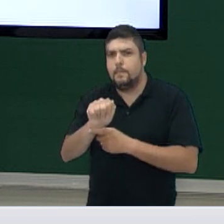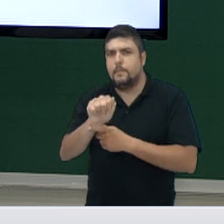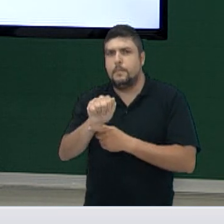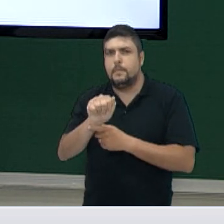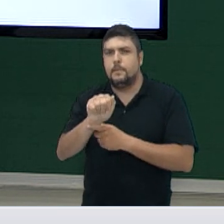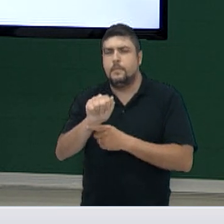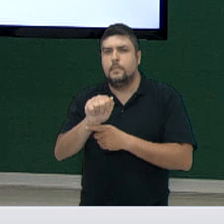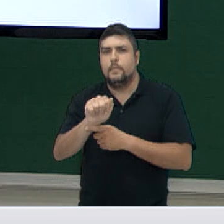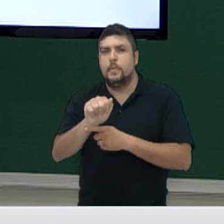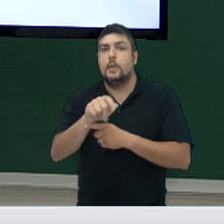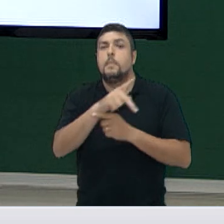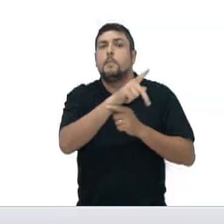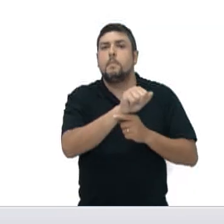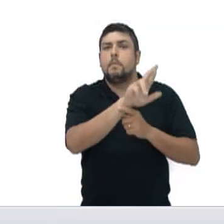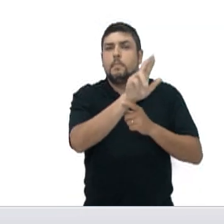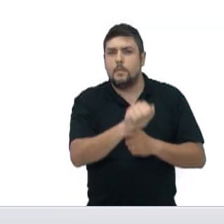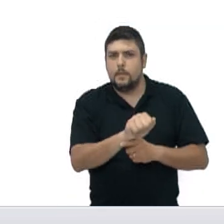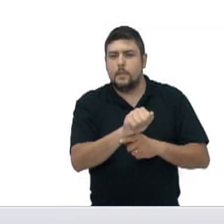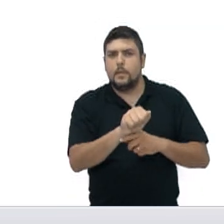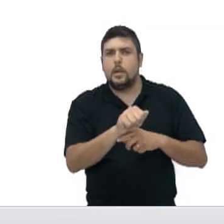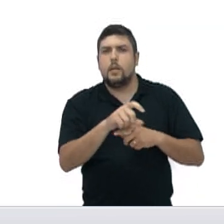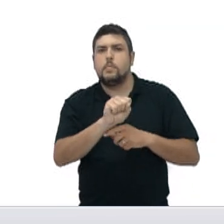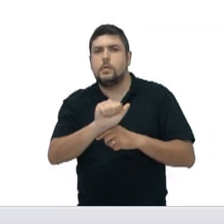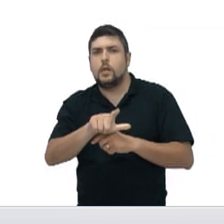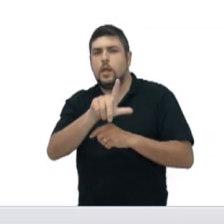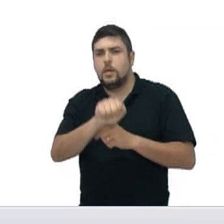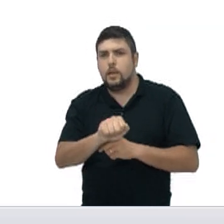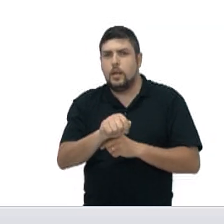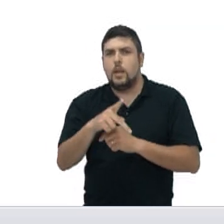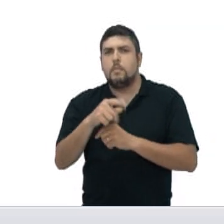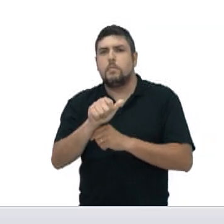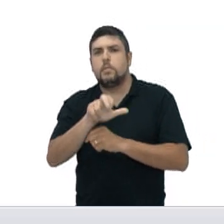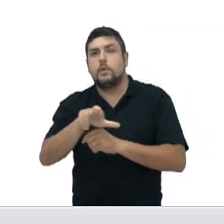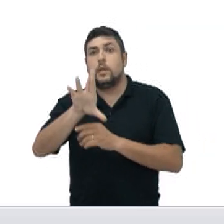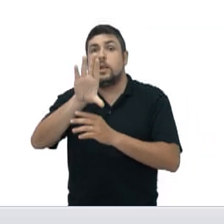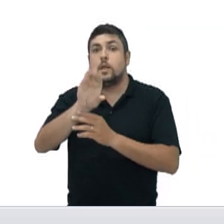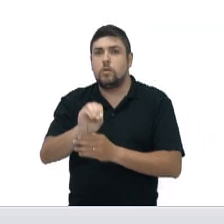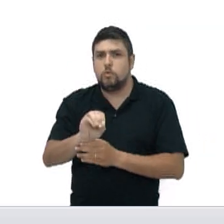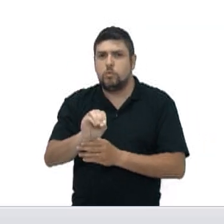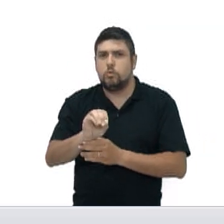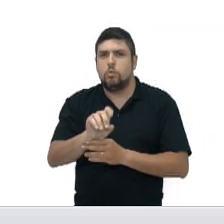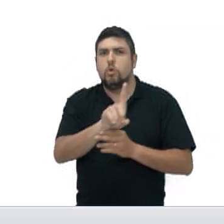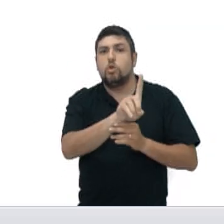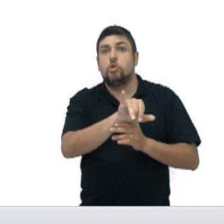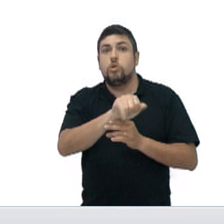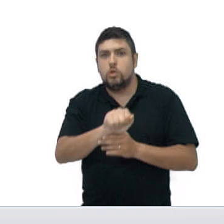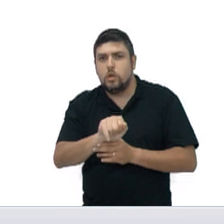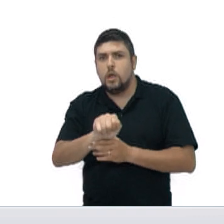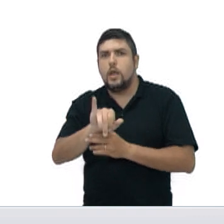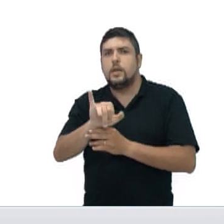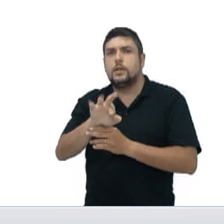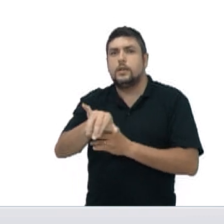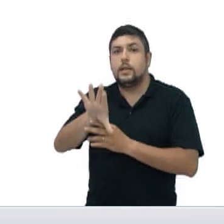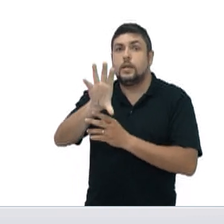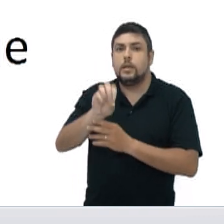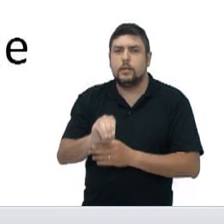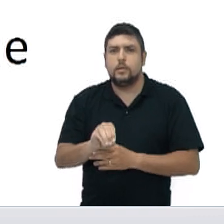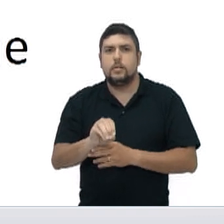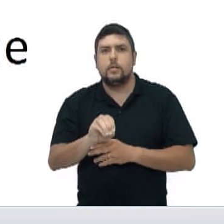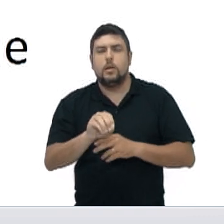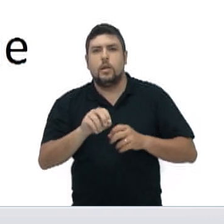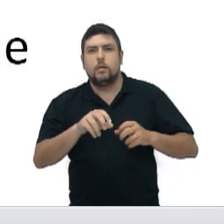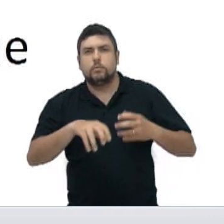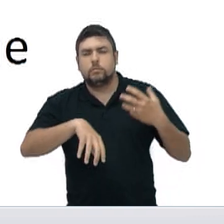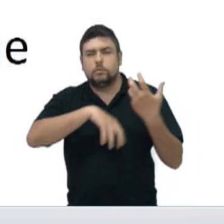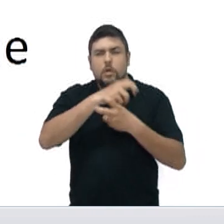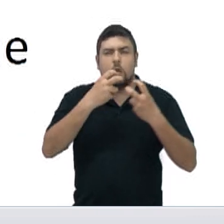para pôr na sala em cima de um poleiro onde ela fica o dia inteiro, fazendo escarcéu porque não pode voar no